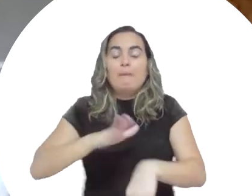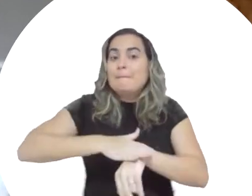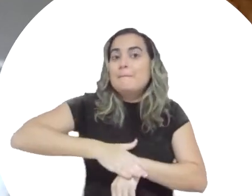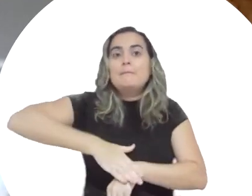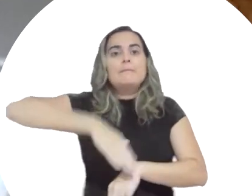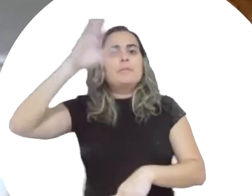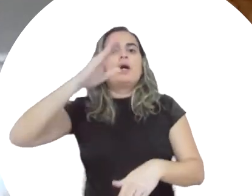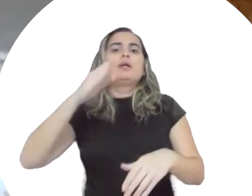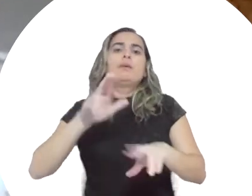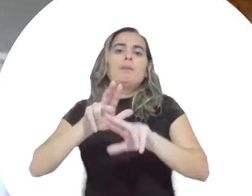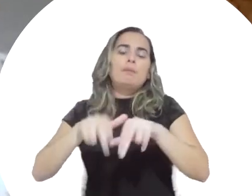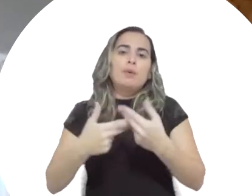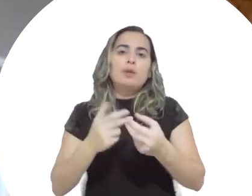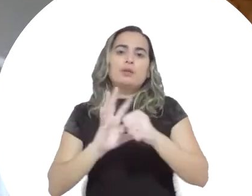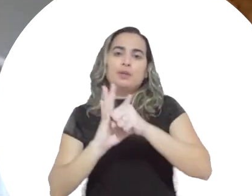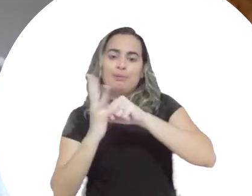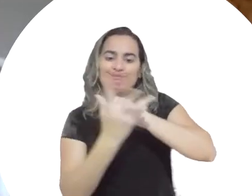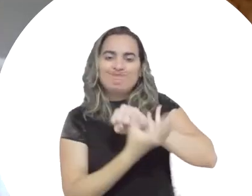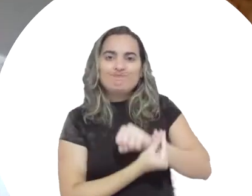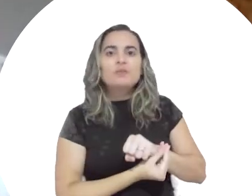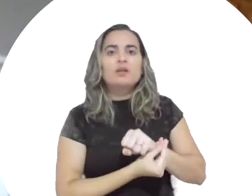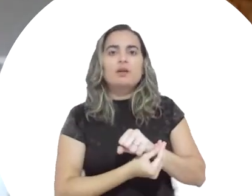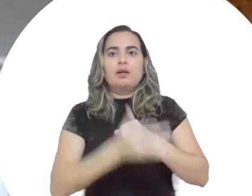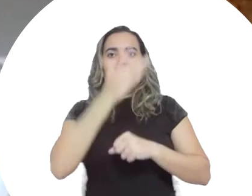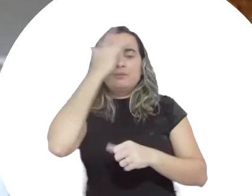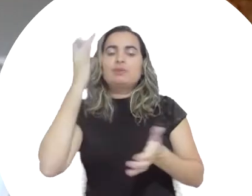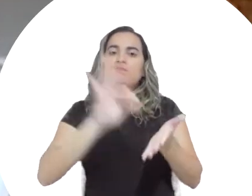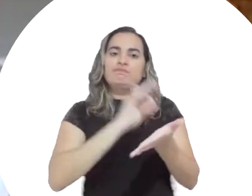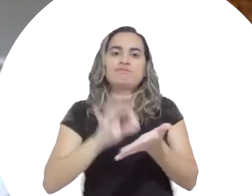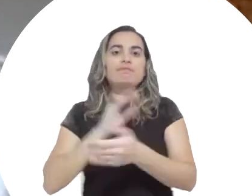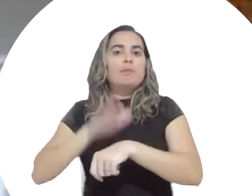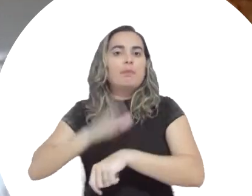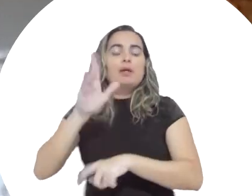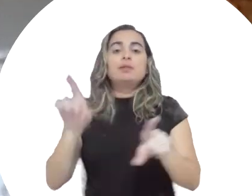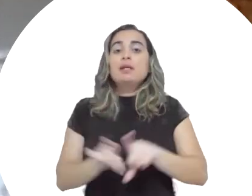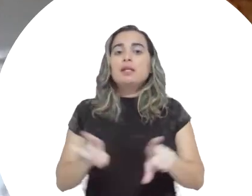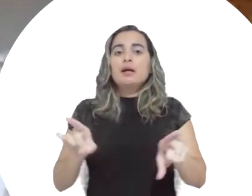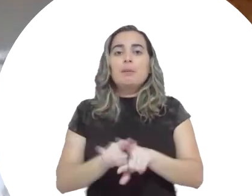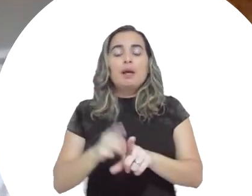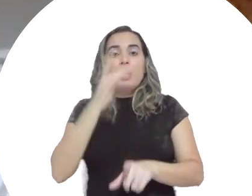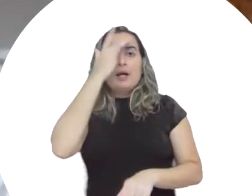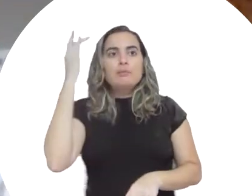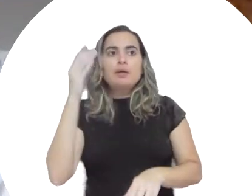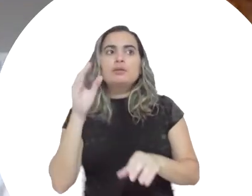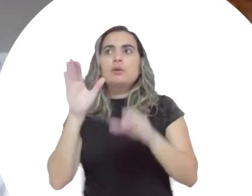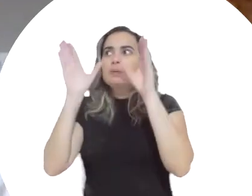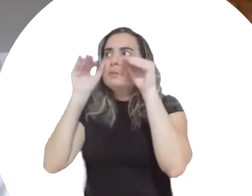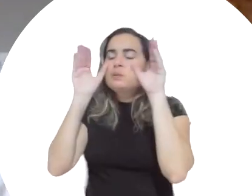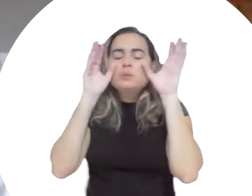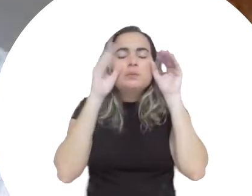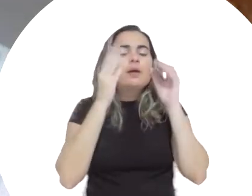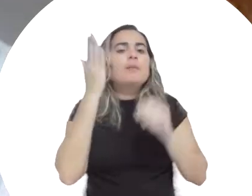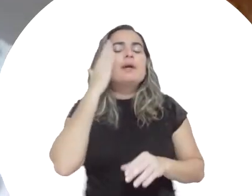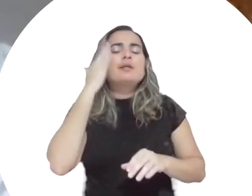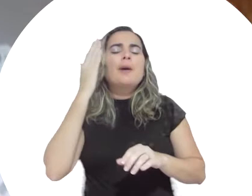em virtude da nossa pandemia, do momento que estamos vivendo, e também